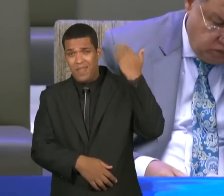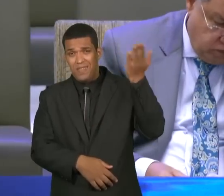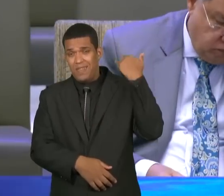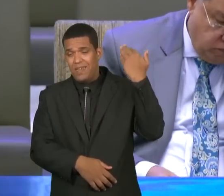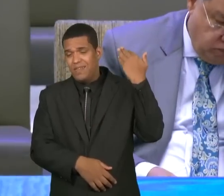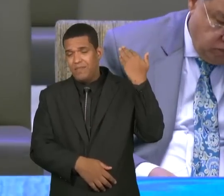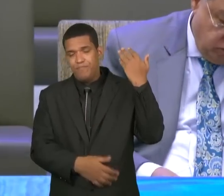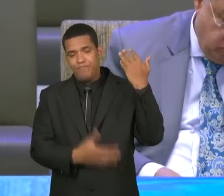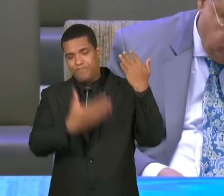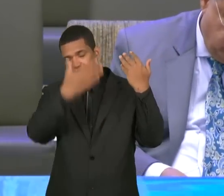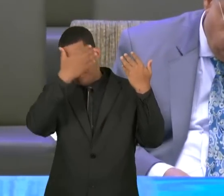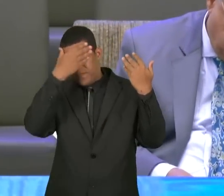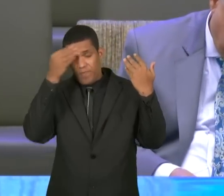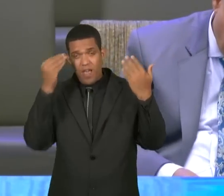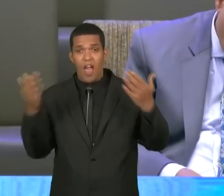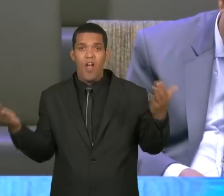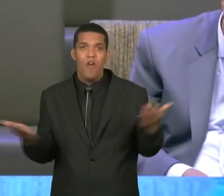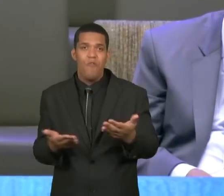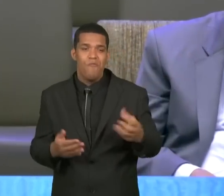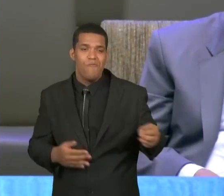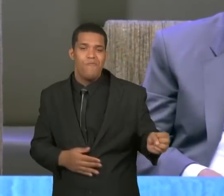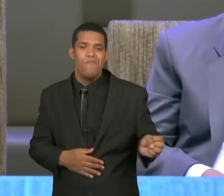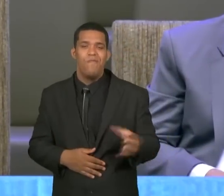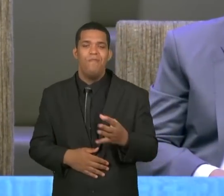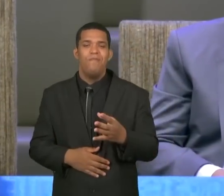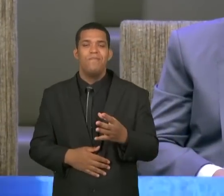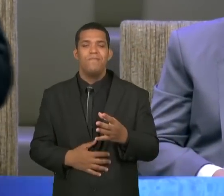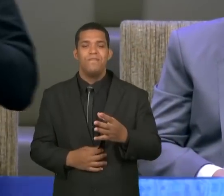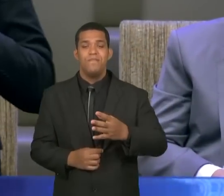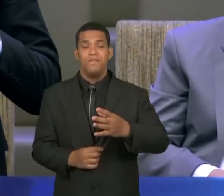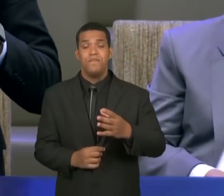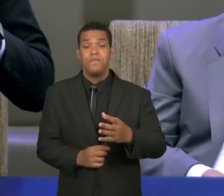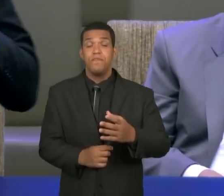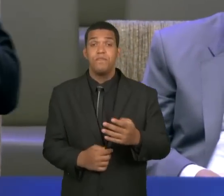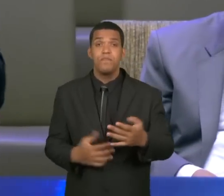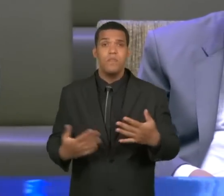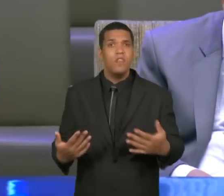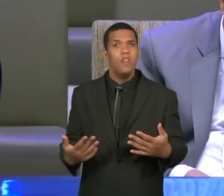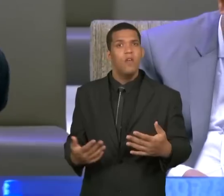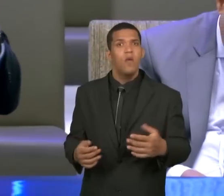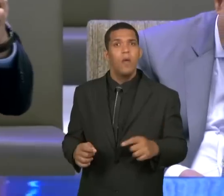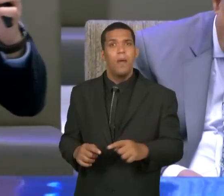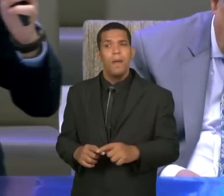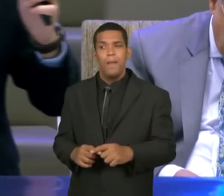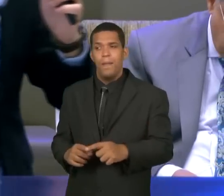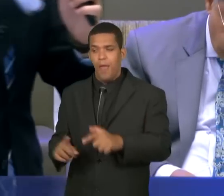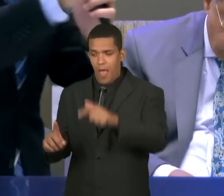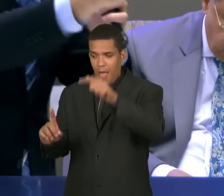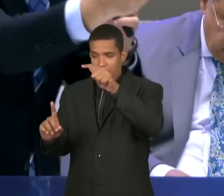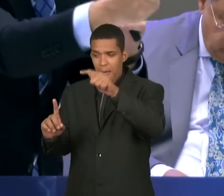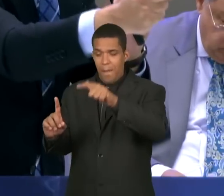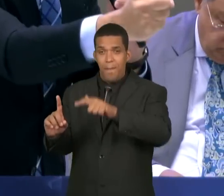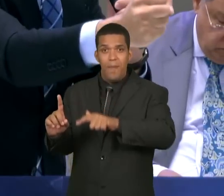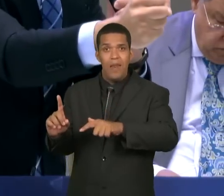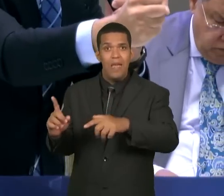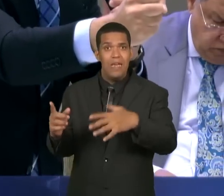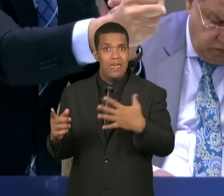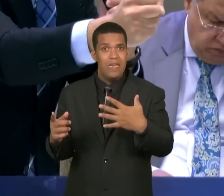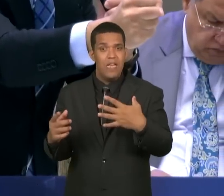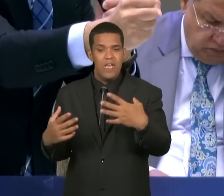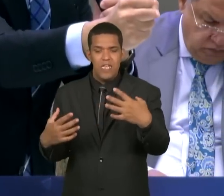tudo se fará novo aquela mulher quando bebeu da fonte do Amor